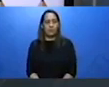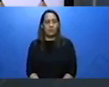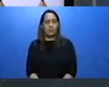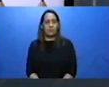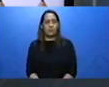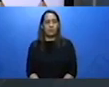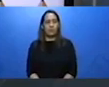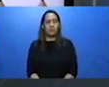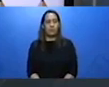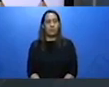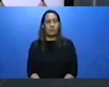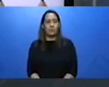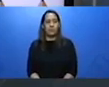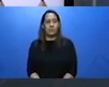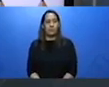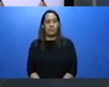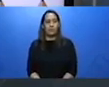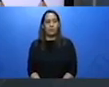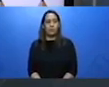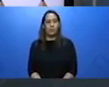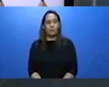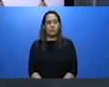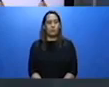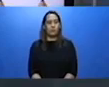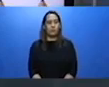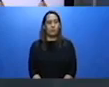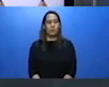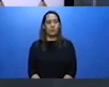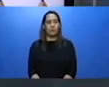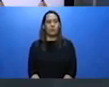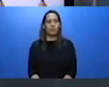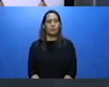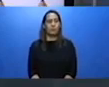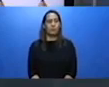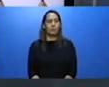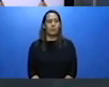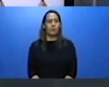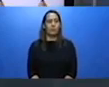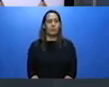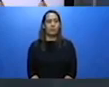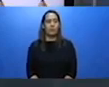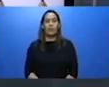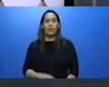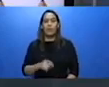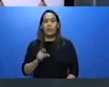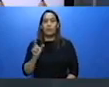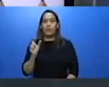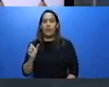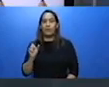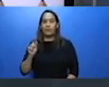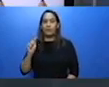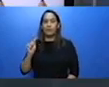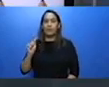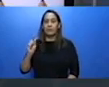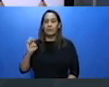Pulo uma linha, que já tem o espacinho aí de vocês. No do meio, gelo.